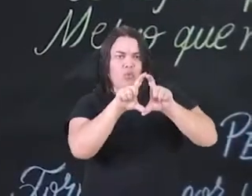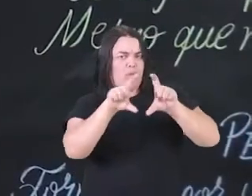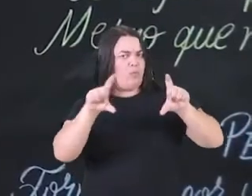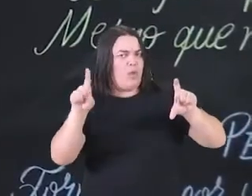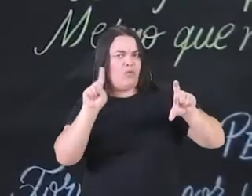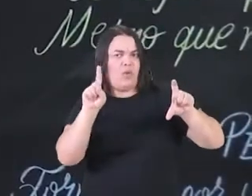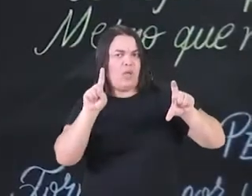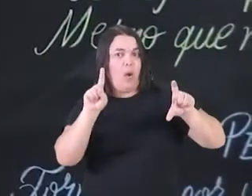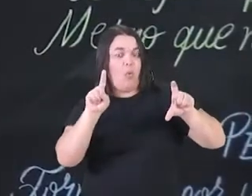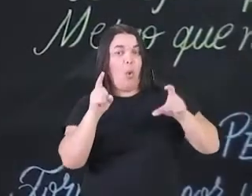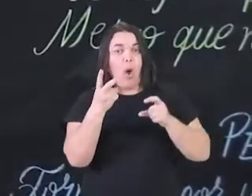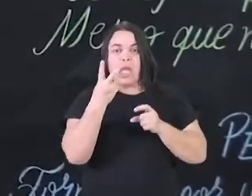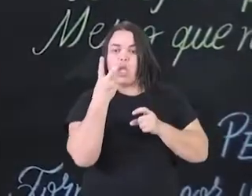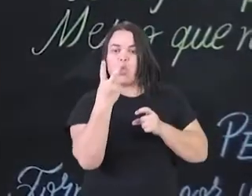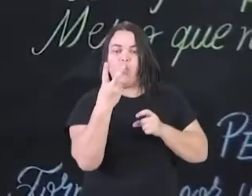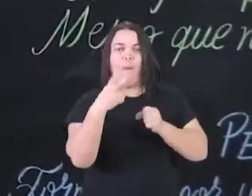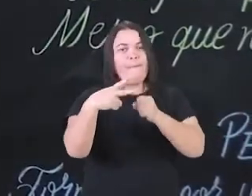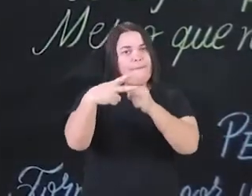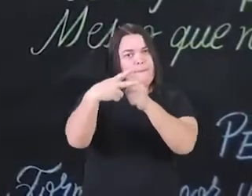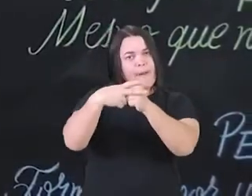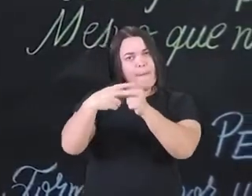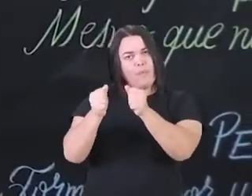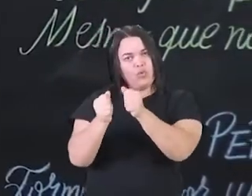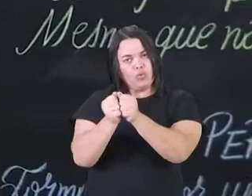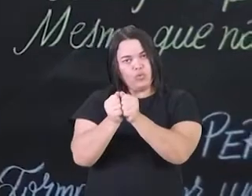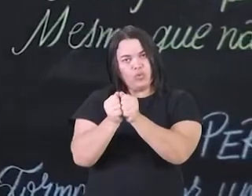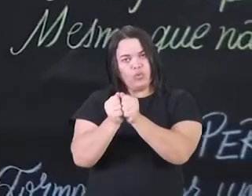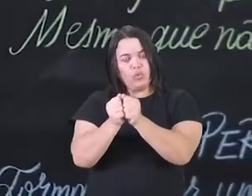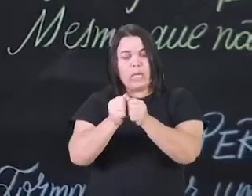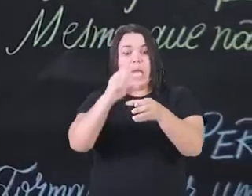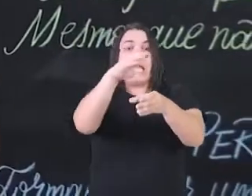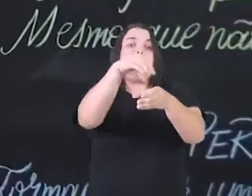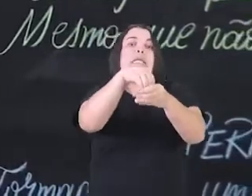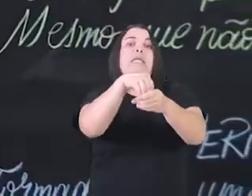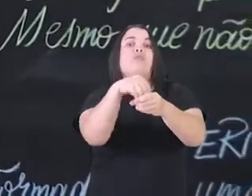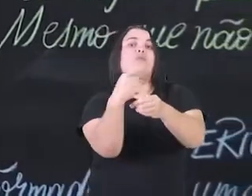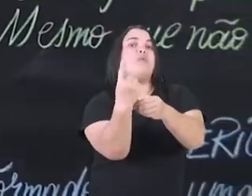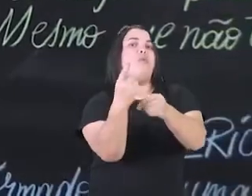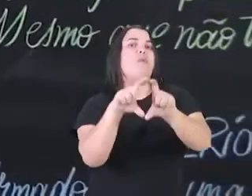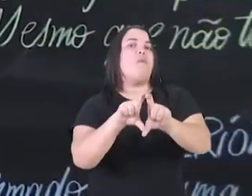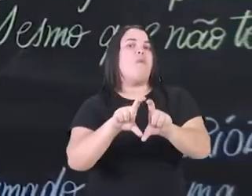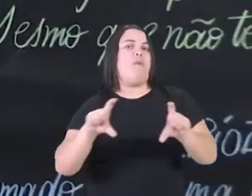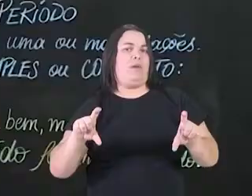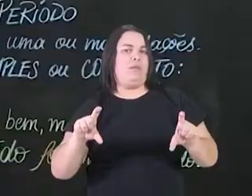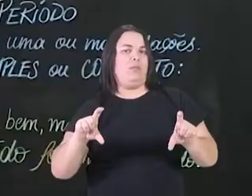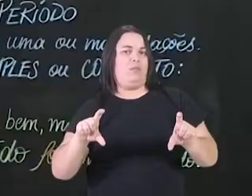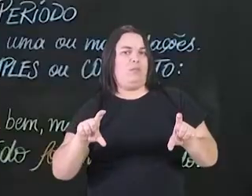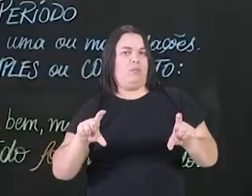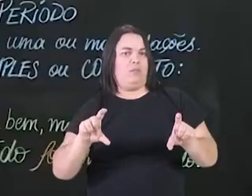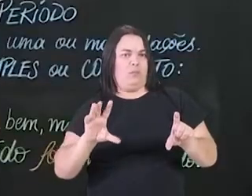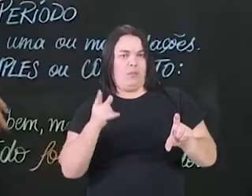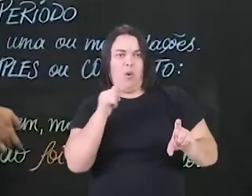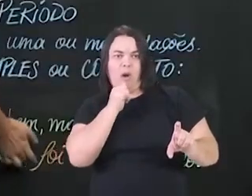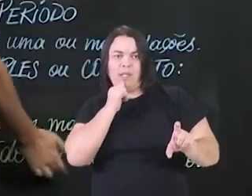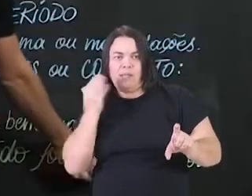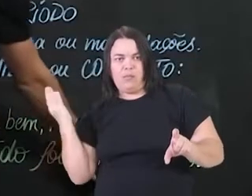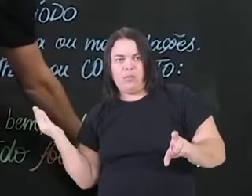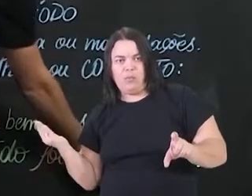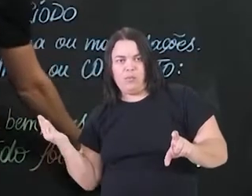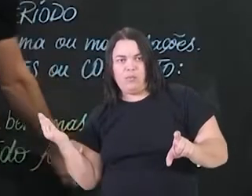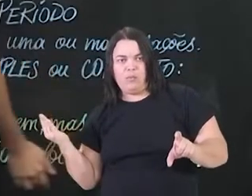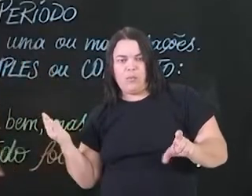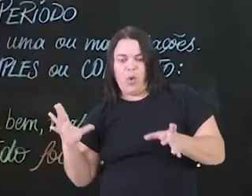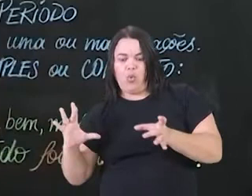verbos. Locuções verbais valem como uma oração. Então, nesse caso, desse segundo exemplo, eu tenho uma